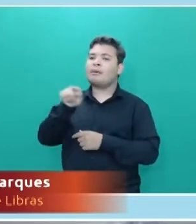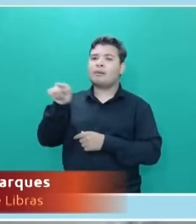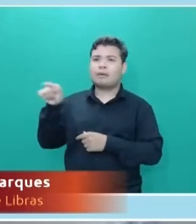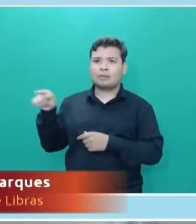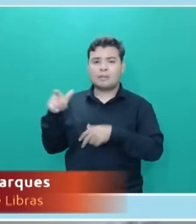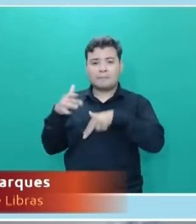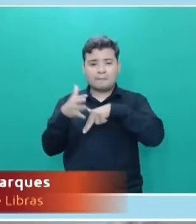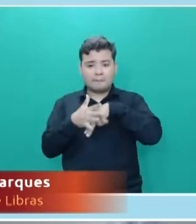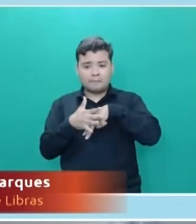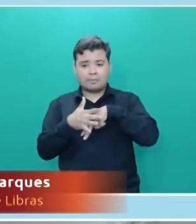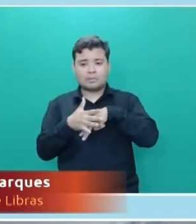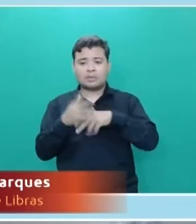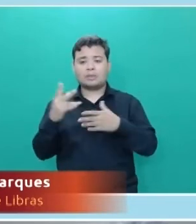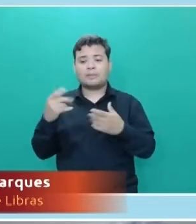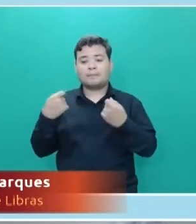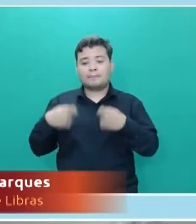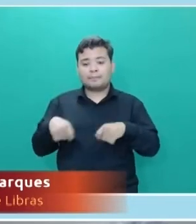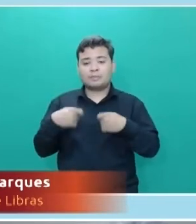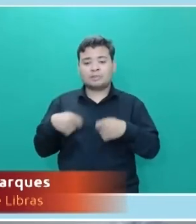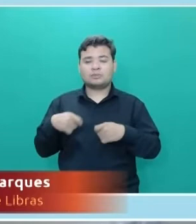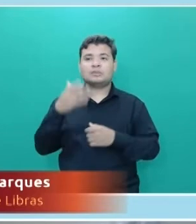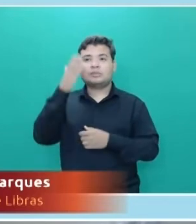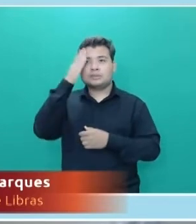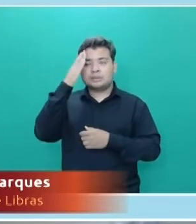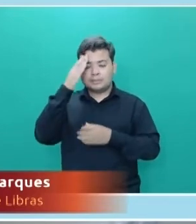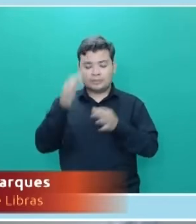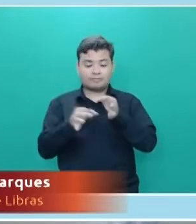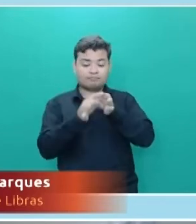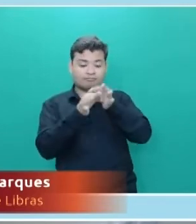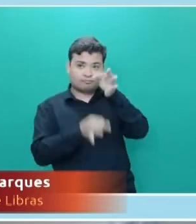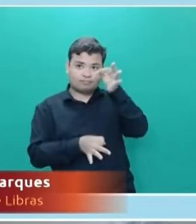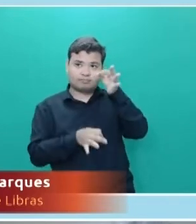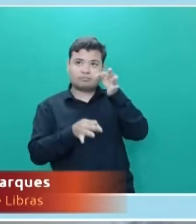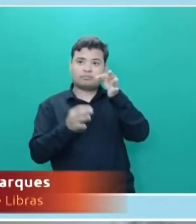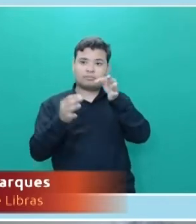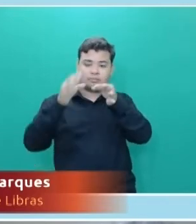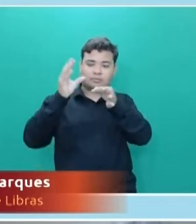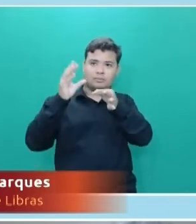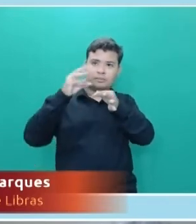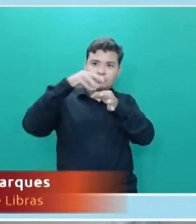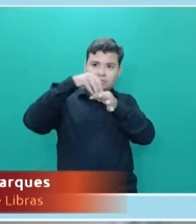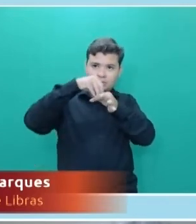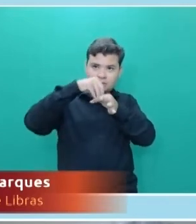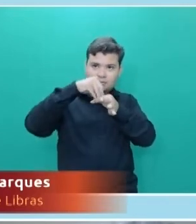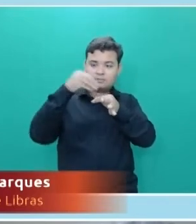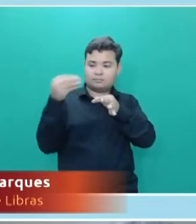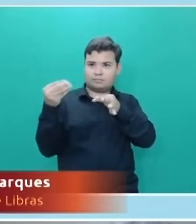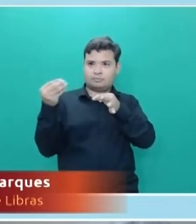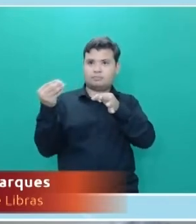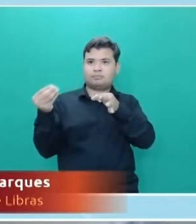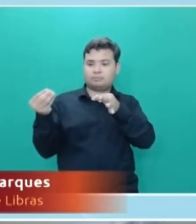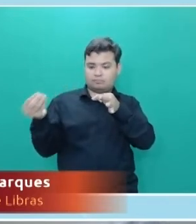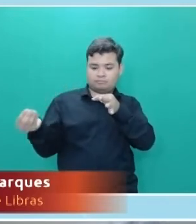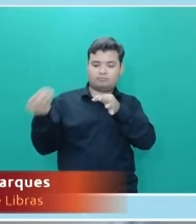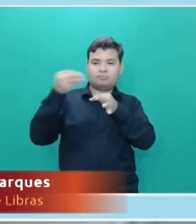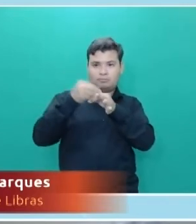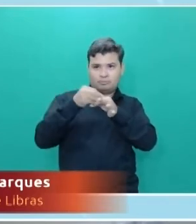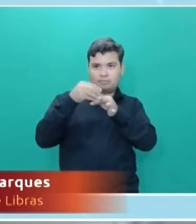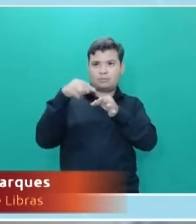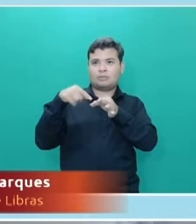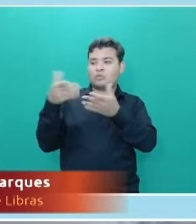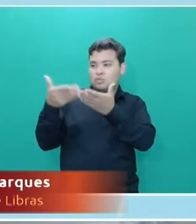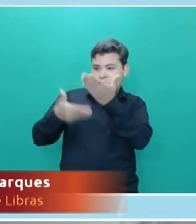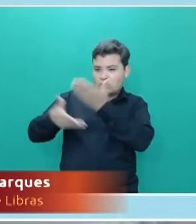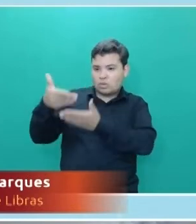necessidade de transplante de medula óssea. Então, eles zeram a imunidade. Então, eles têm que recomeçar todo o